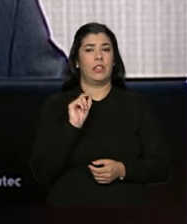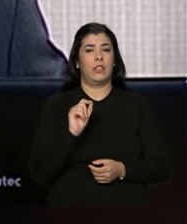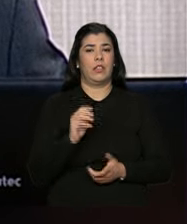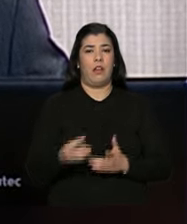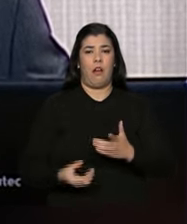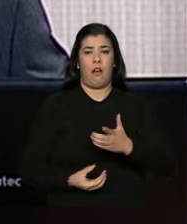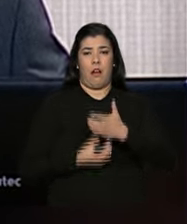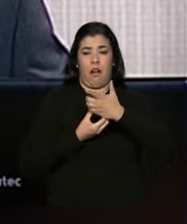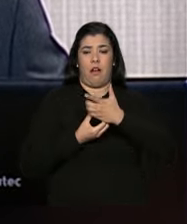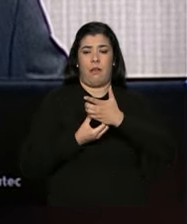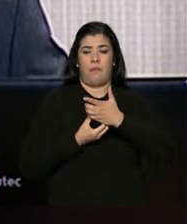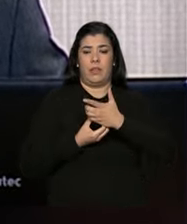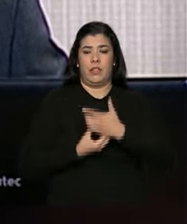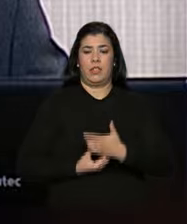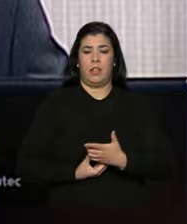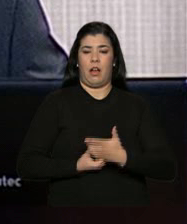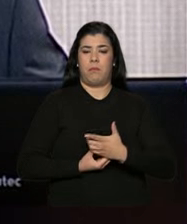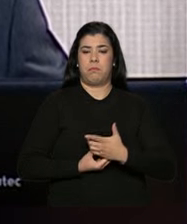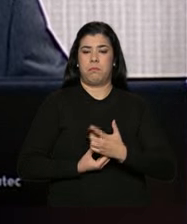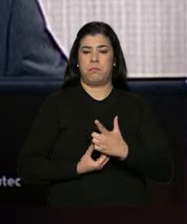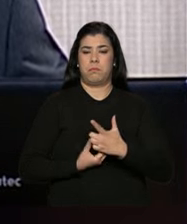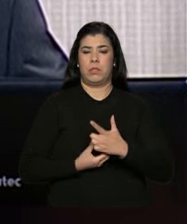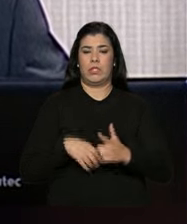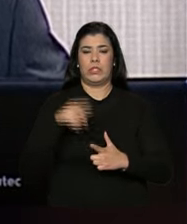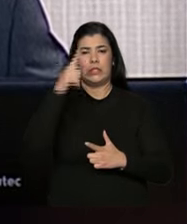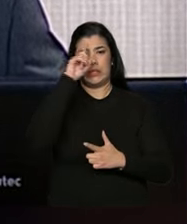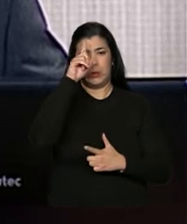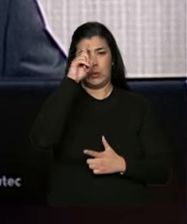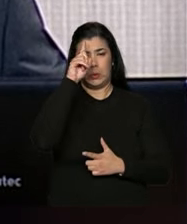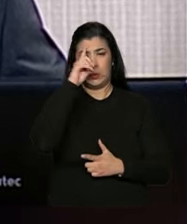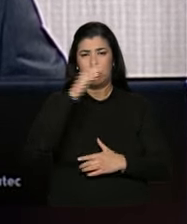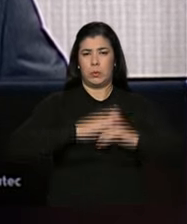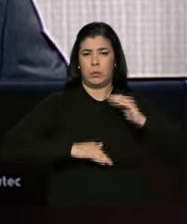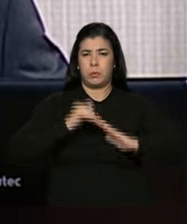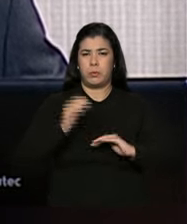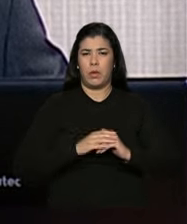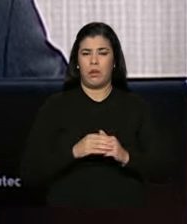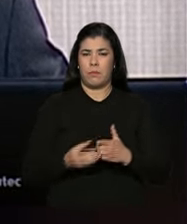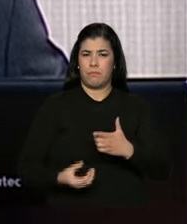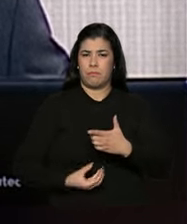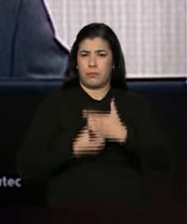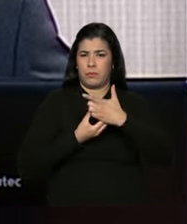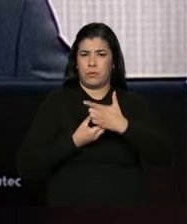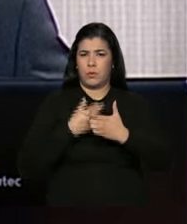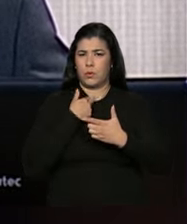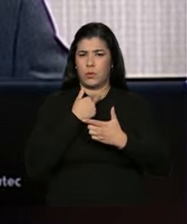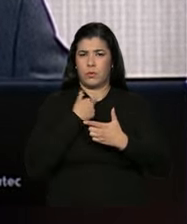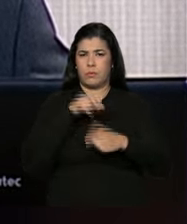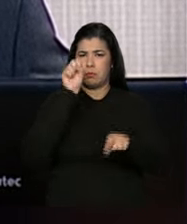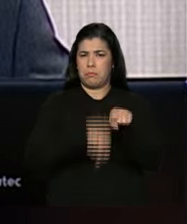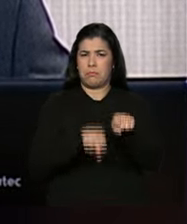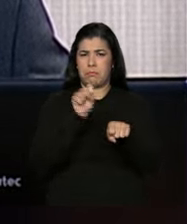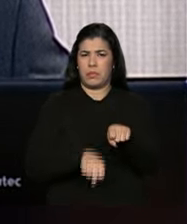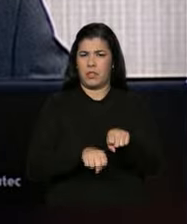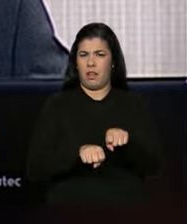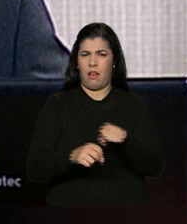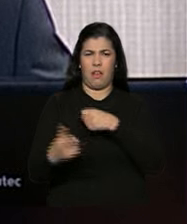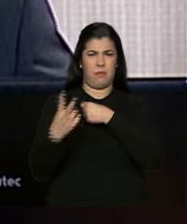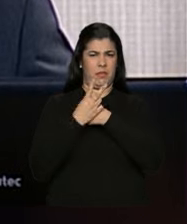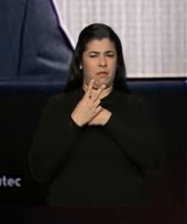mero instrumento do dia a dia das pessoas. A arma é um instrumento feito para matar. não pode ser considerado um instrumento